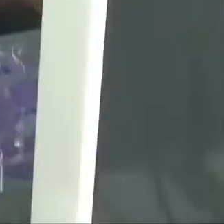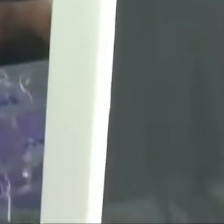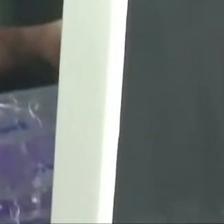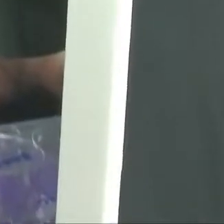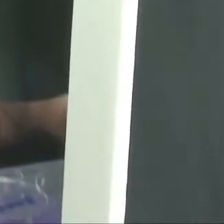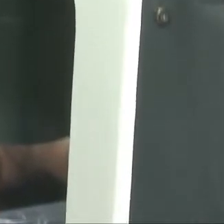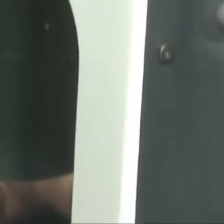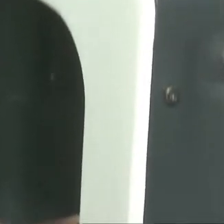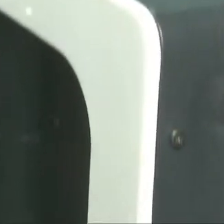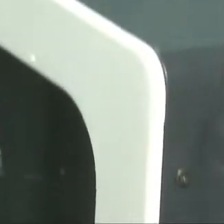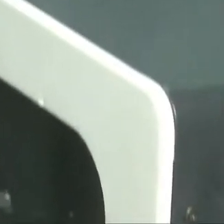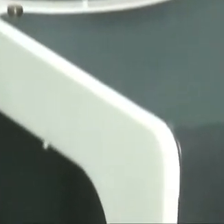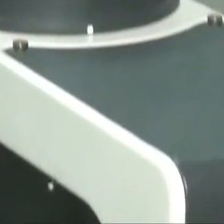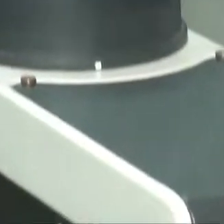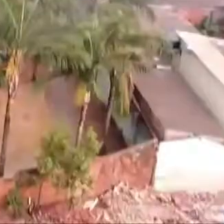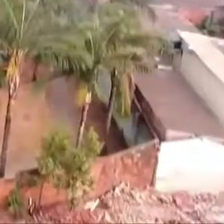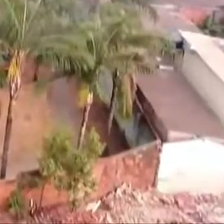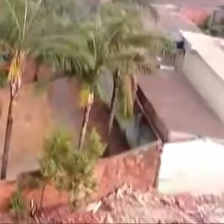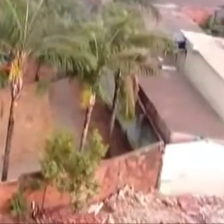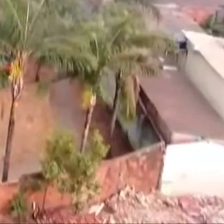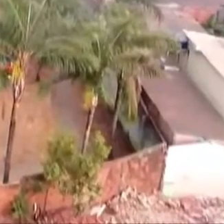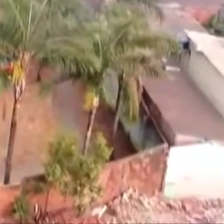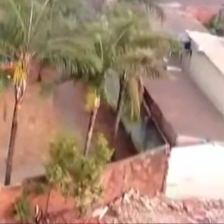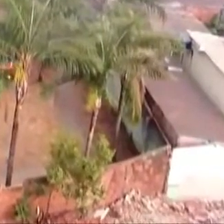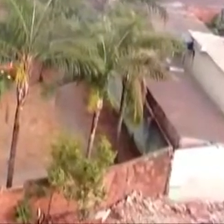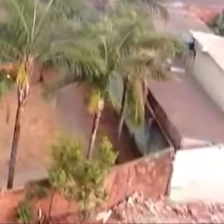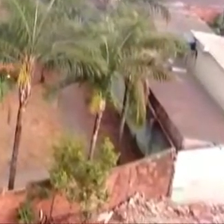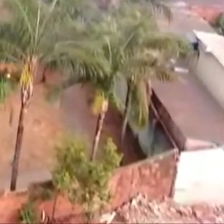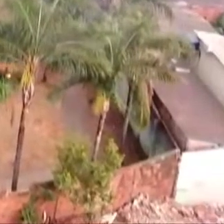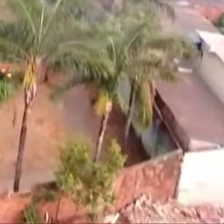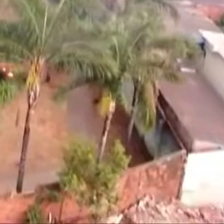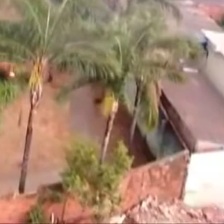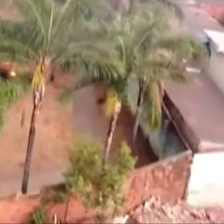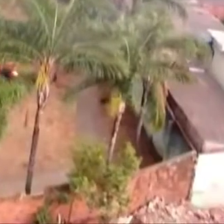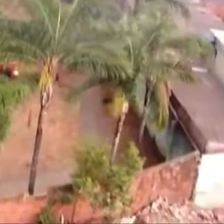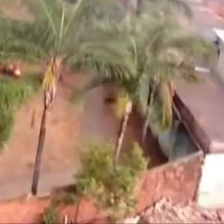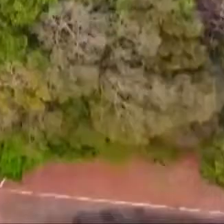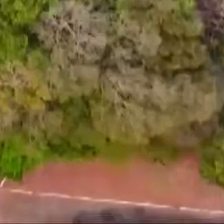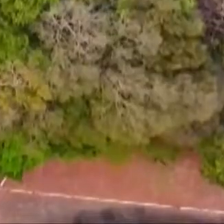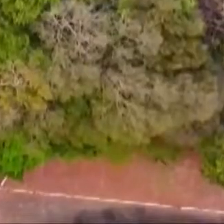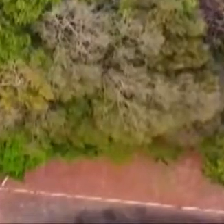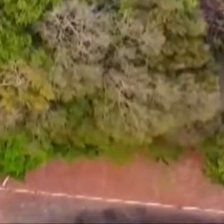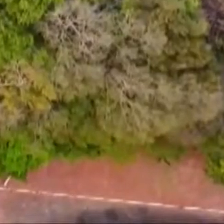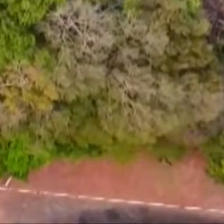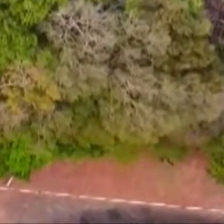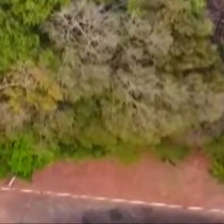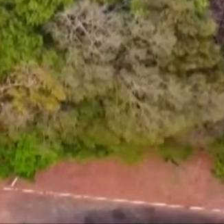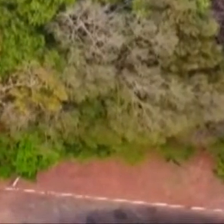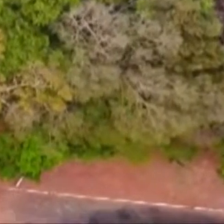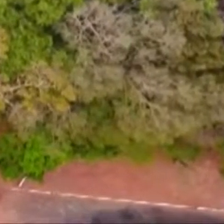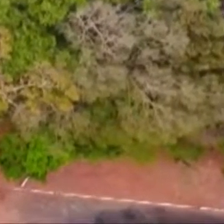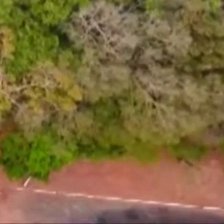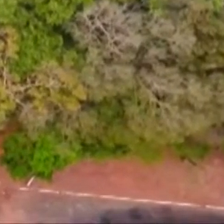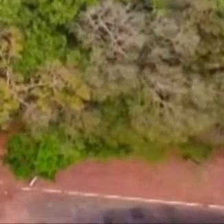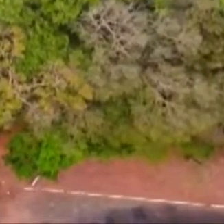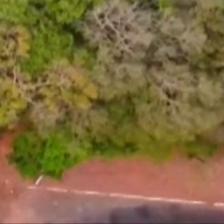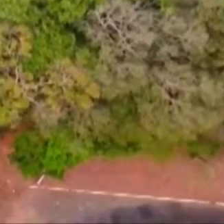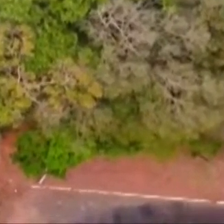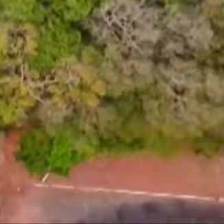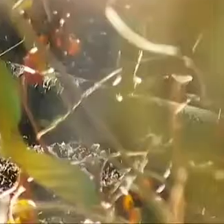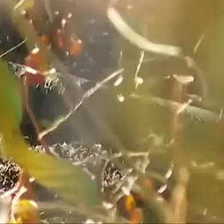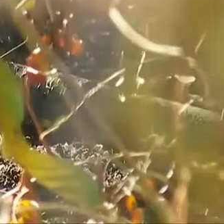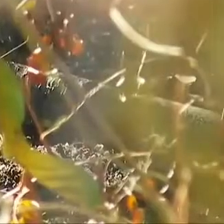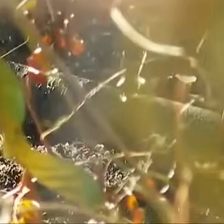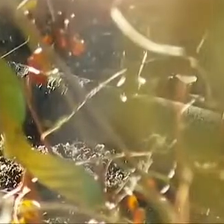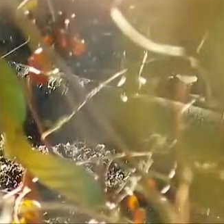importado para o tratamento da doença no Brasil. O número de queimadas urbanas em Goiás já é quase 3 vezes maior em agosto que no mesmo